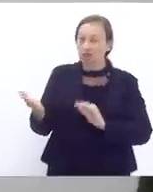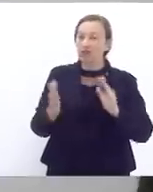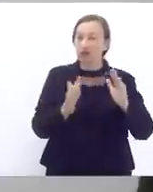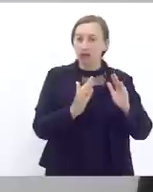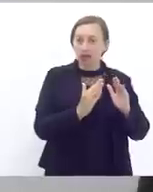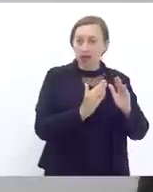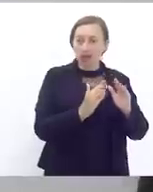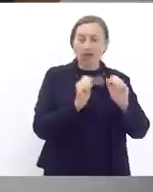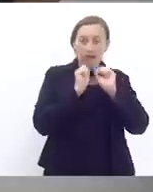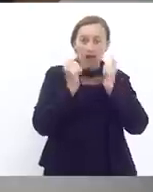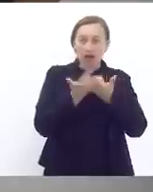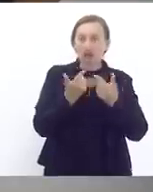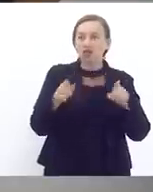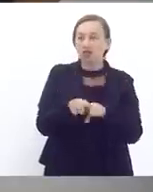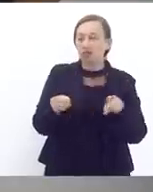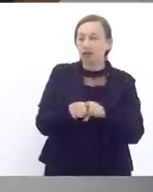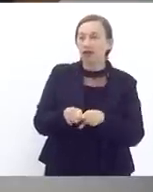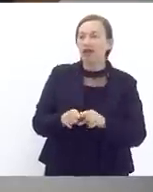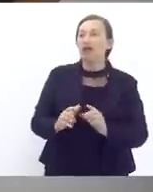também